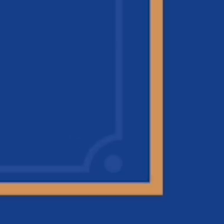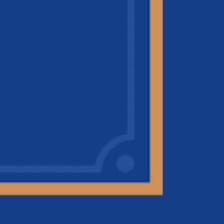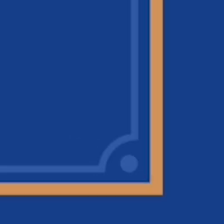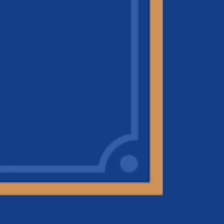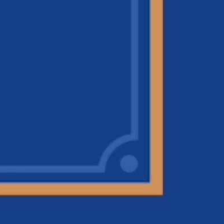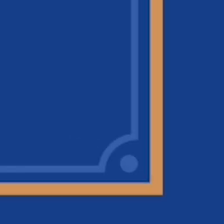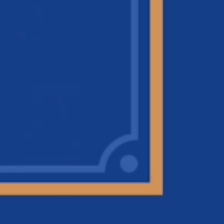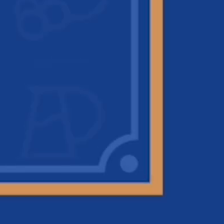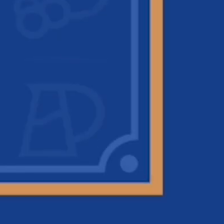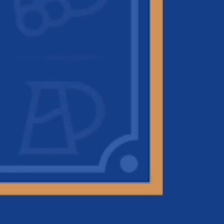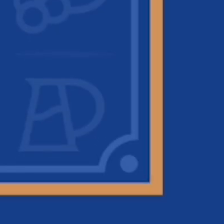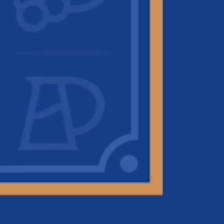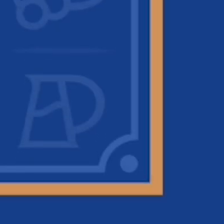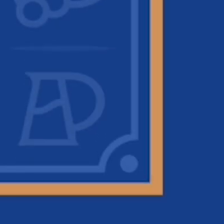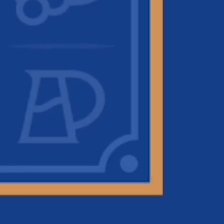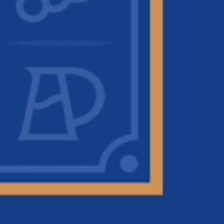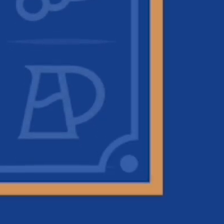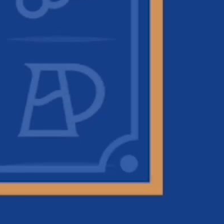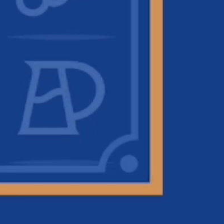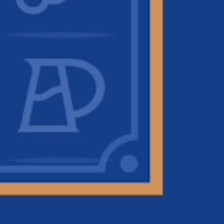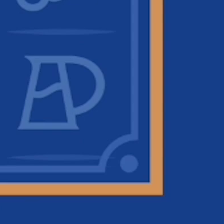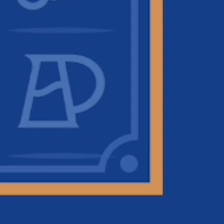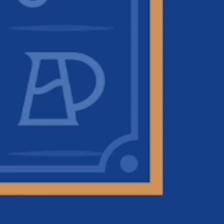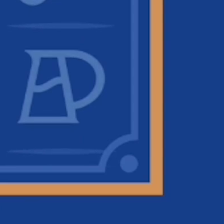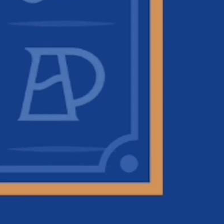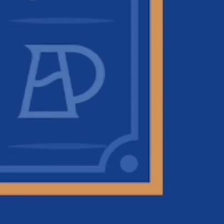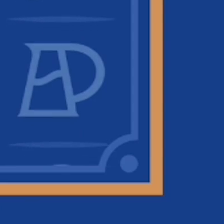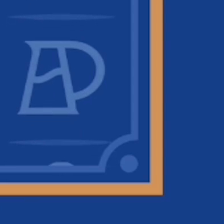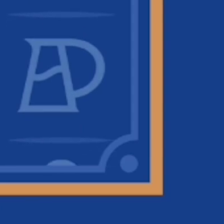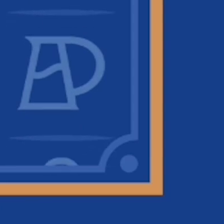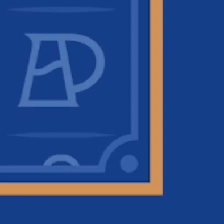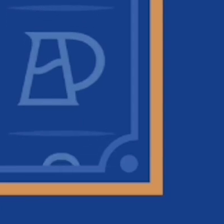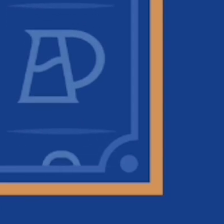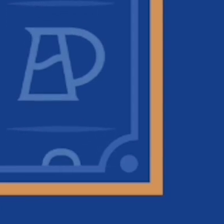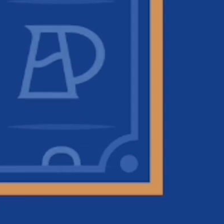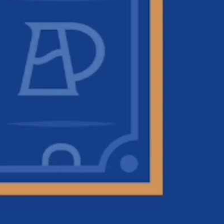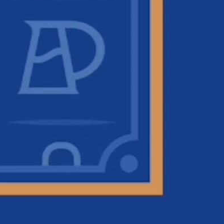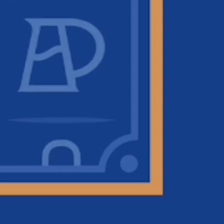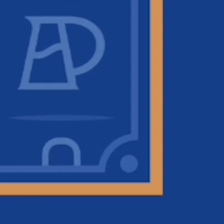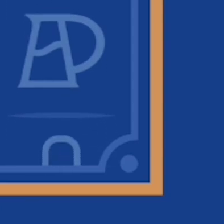Estamos de volta. E aí? Bora prosear?